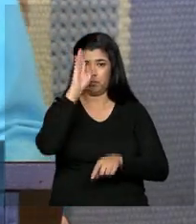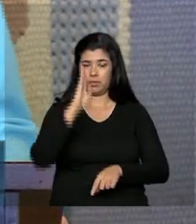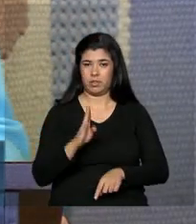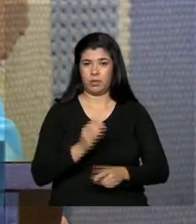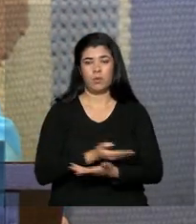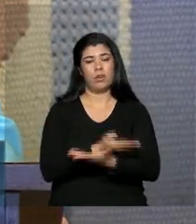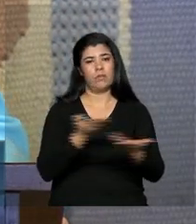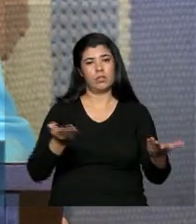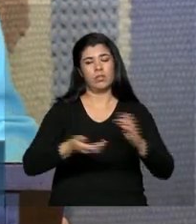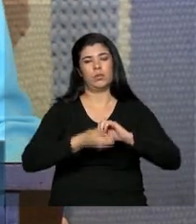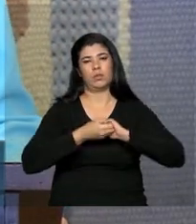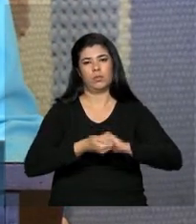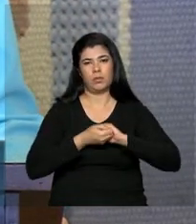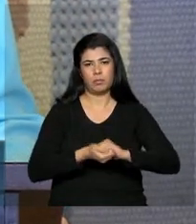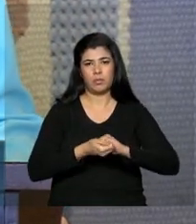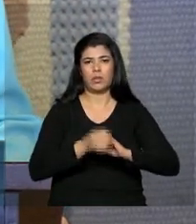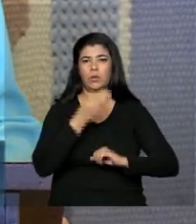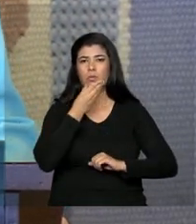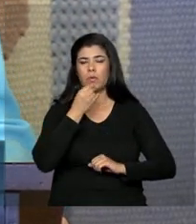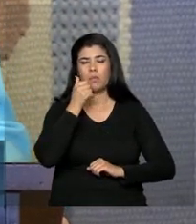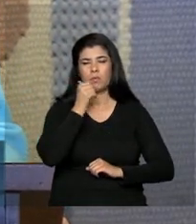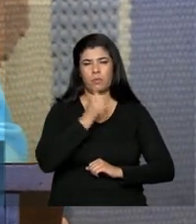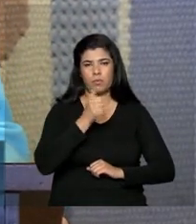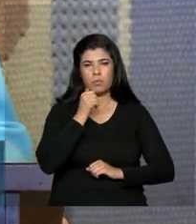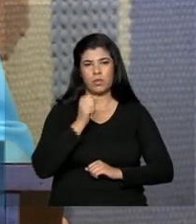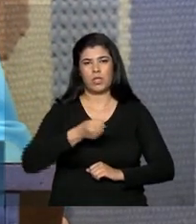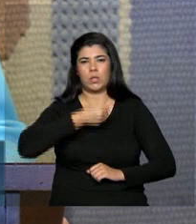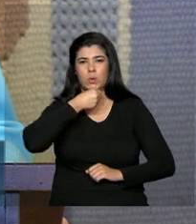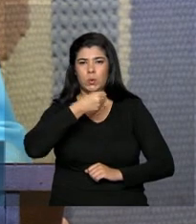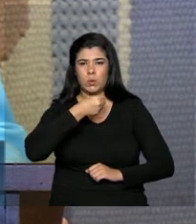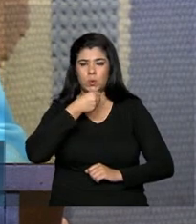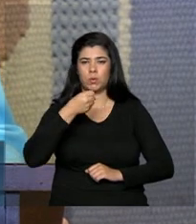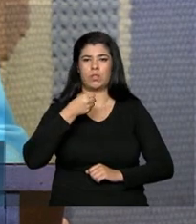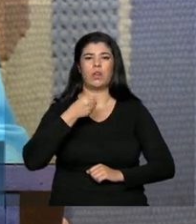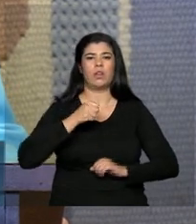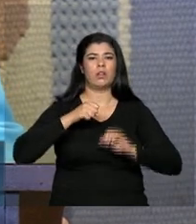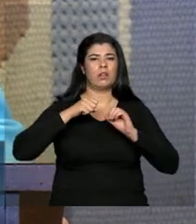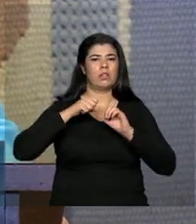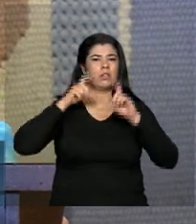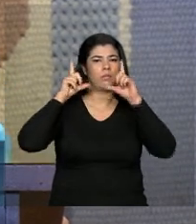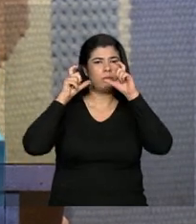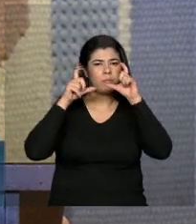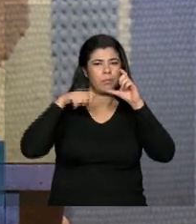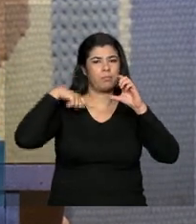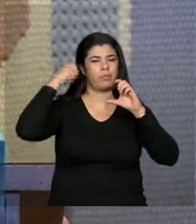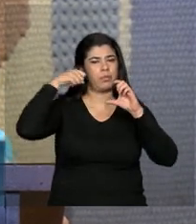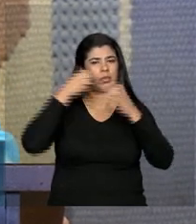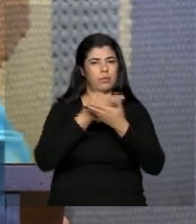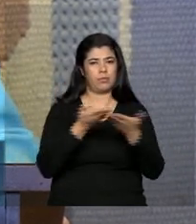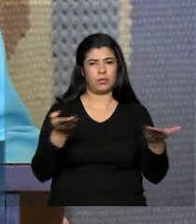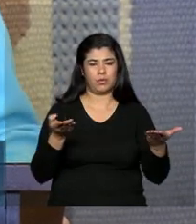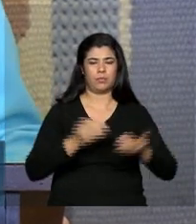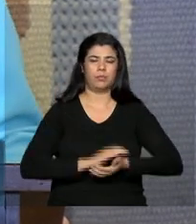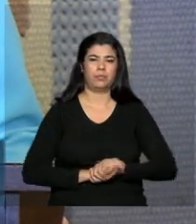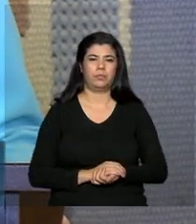senhores jornalistas, senhores fotógrafos, senhores cinegrafistas, senhoras e